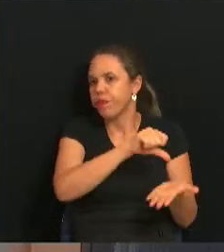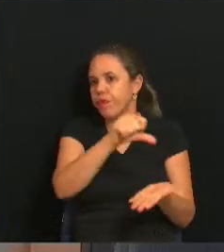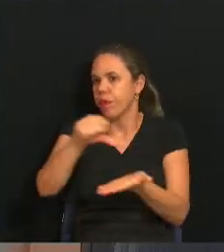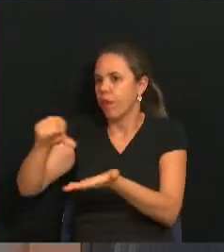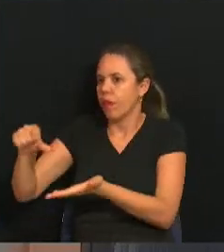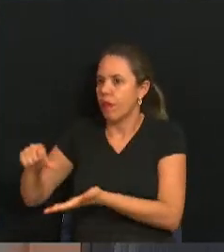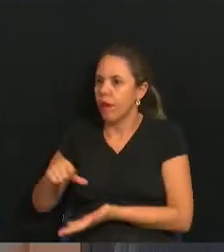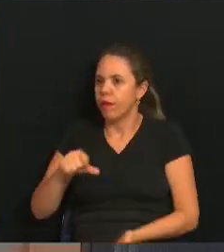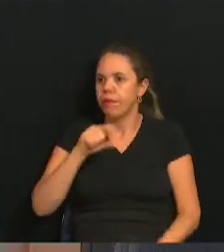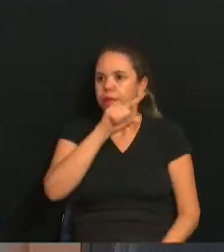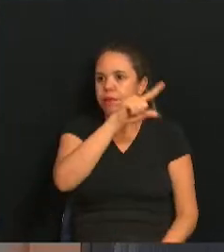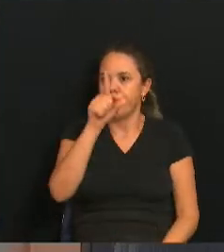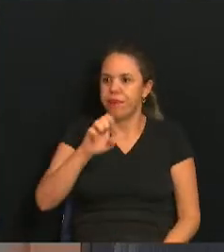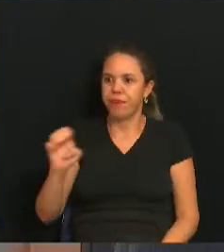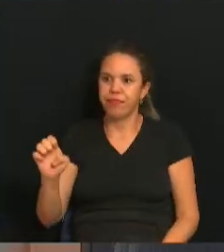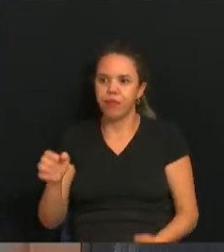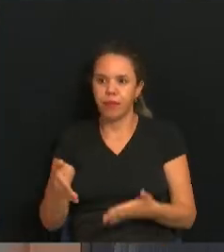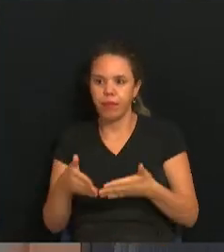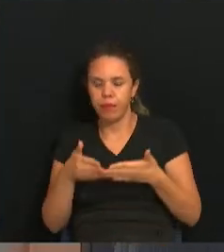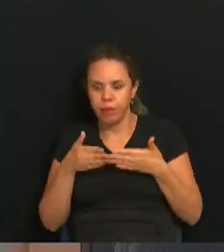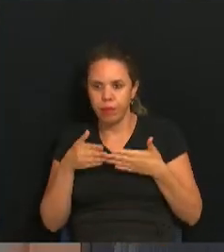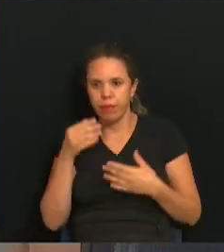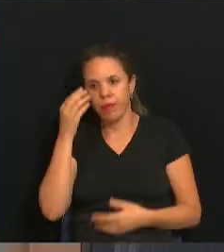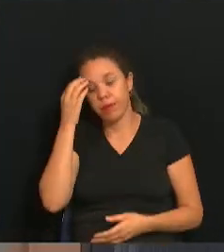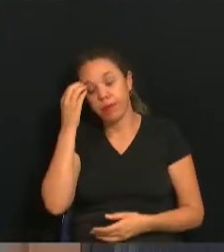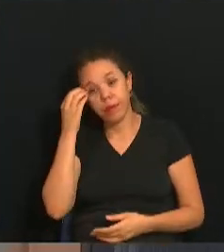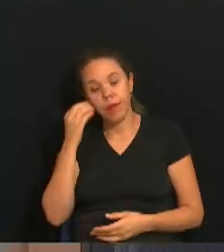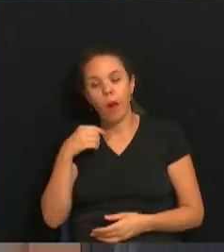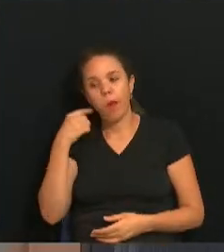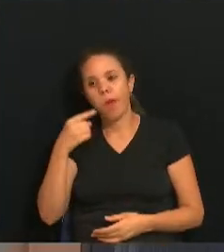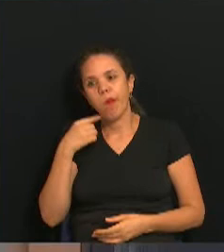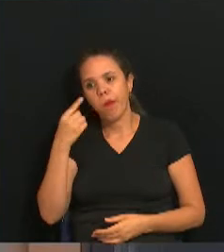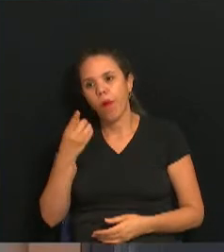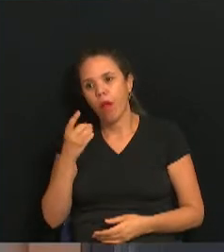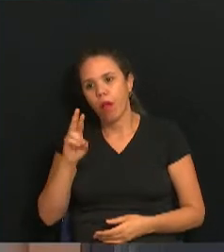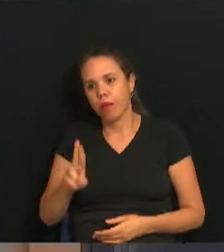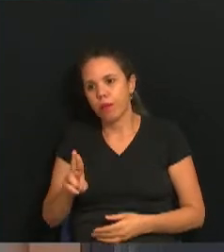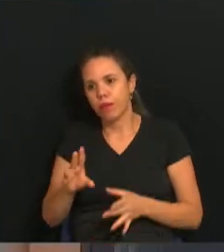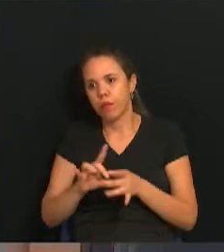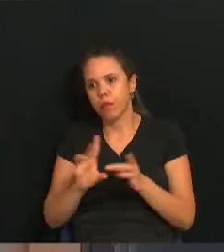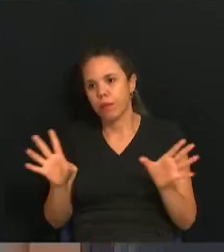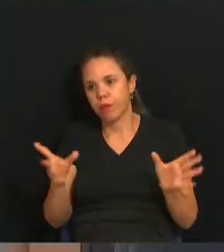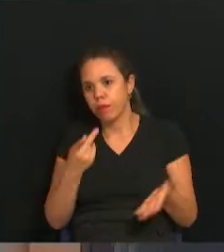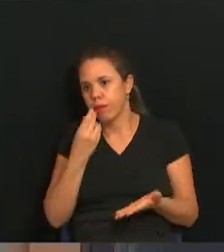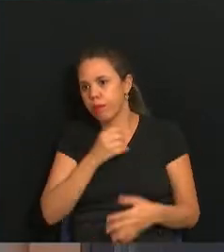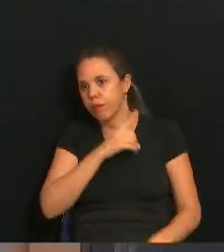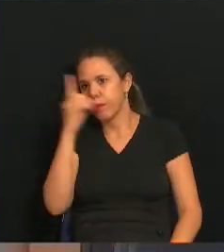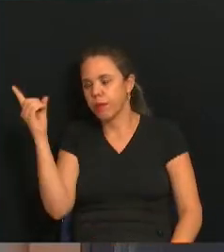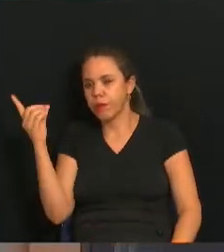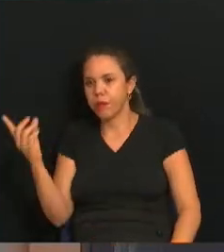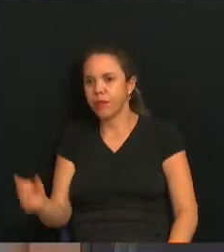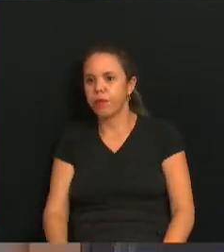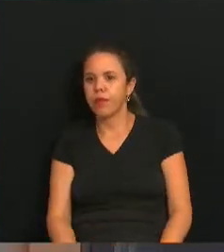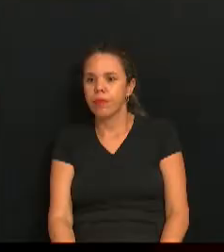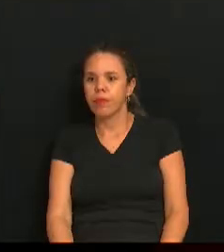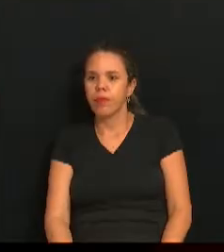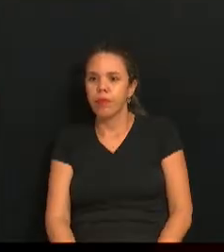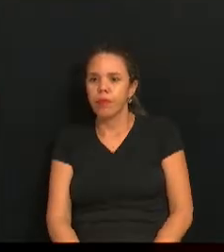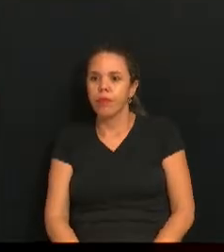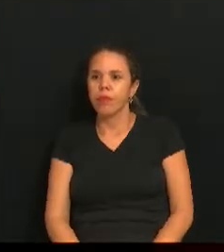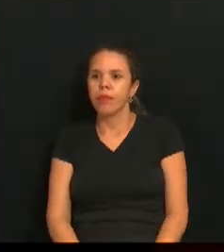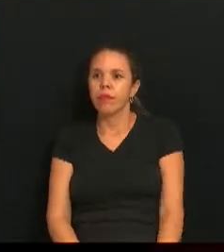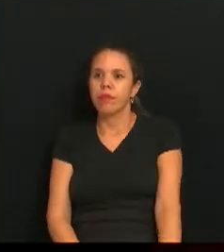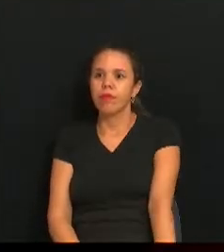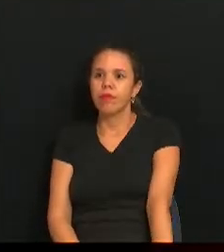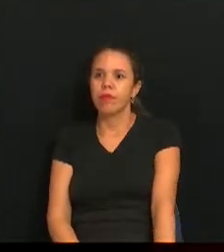ZAE. Por gentileza, o advogado, doutor Eduardo, tem a palavra. Muito bom dia, doutor Eduardo. Muito